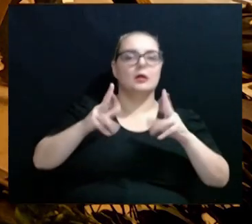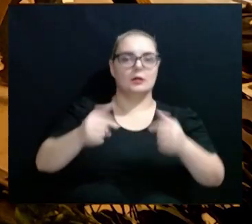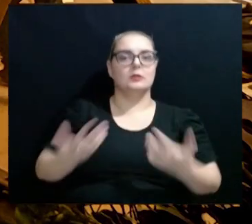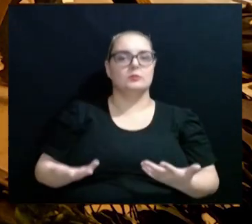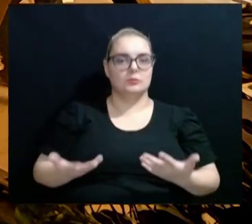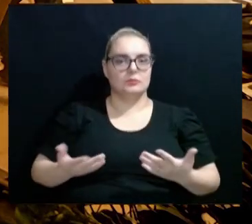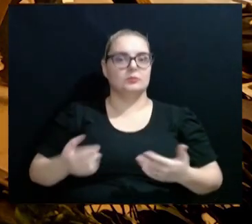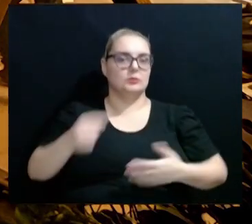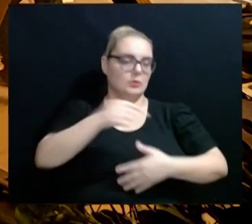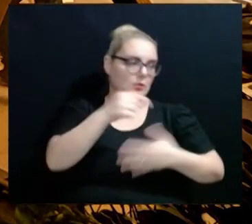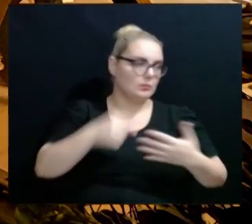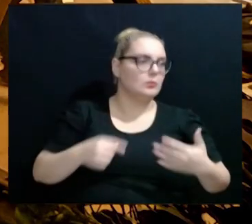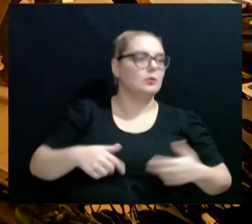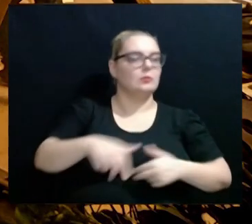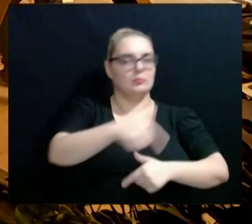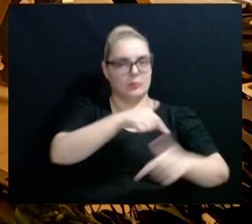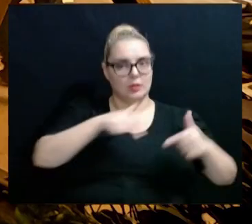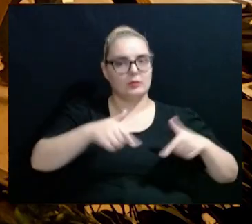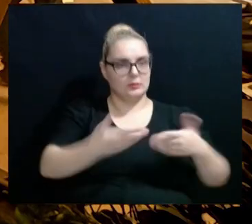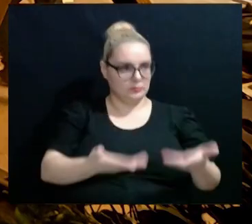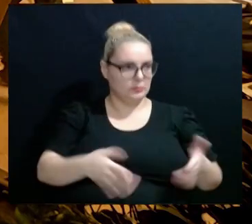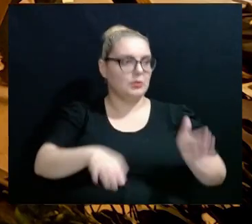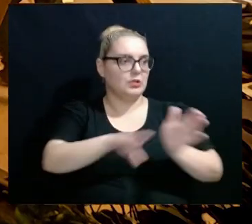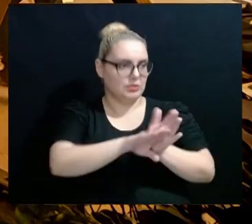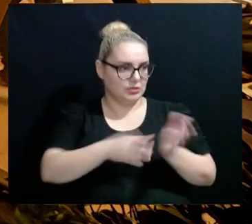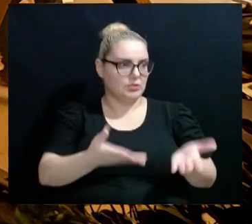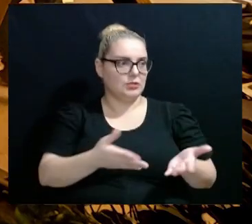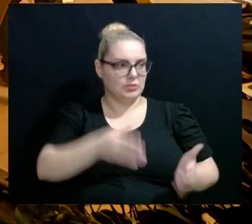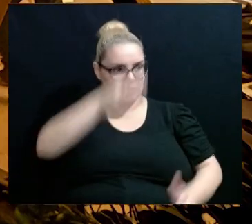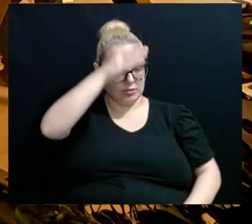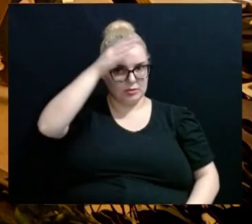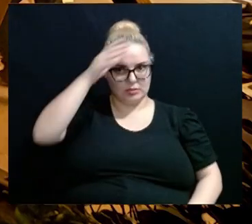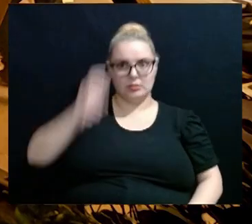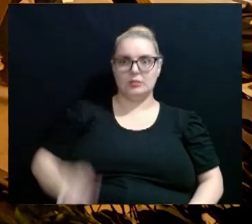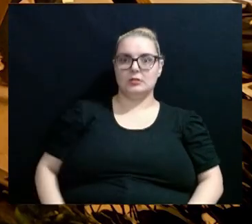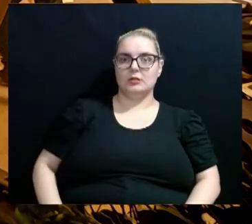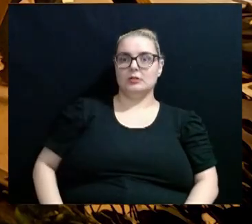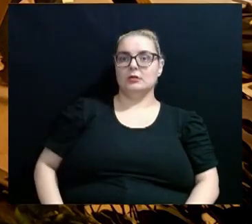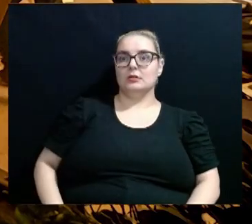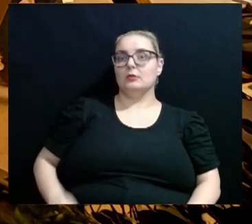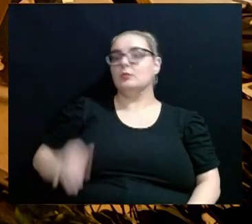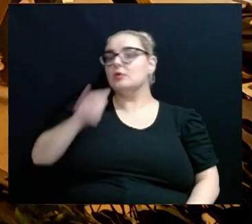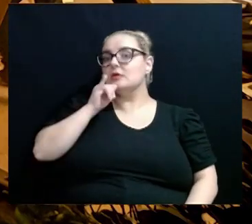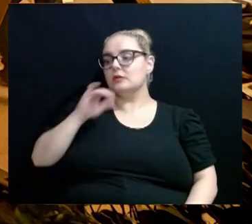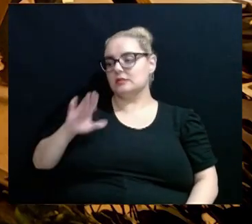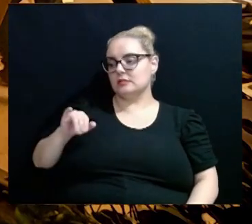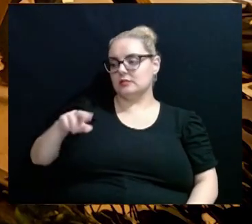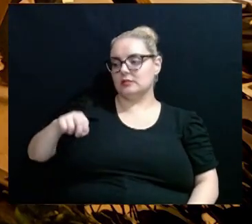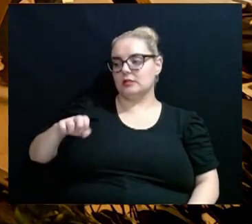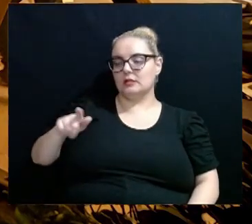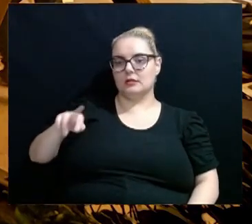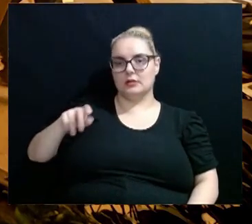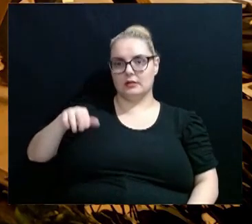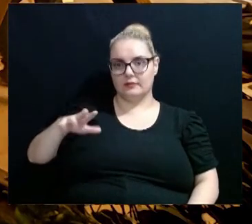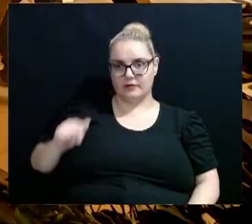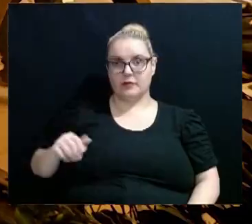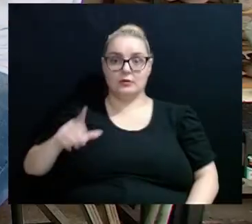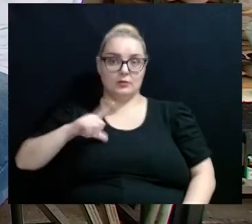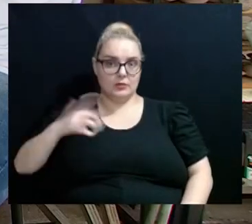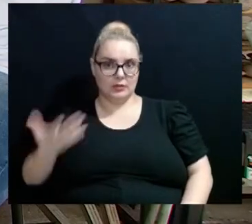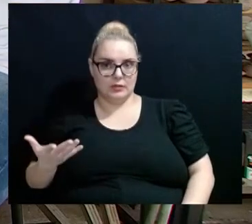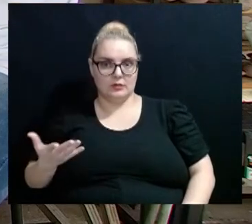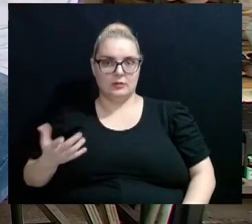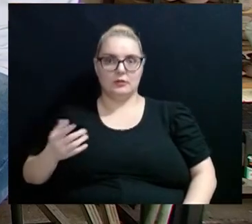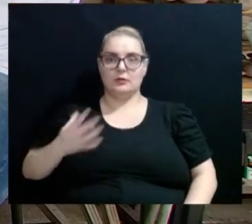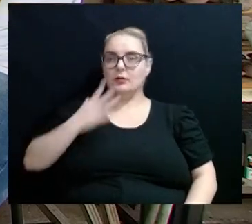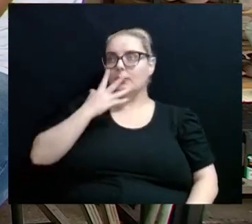sempre tem que estar antenado também com as questões de mercado para chegar até esse cliente. Por exemplo, eu tenho na mão a cenografia, o